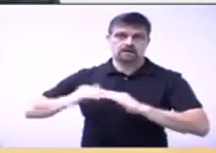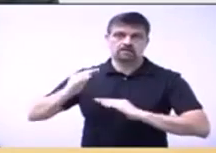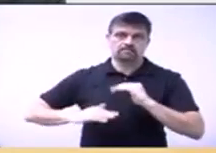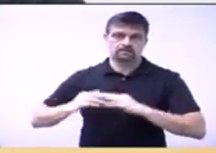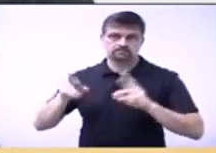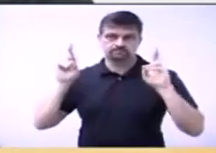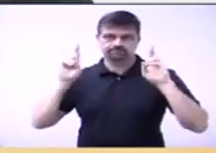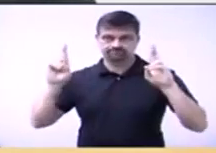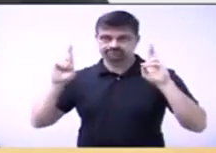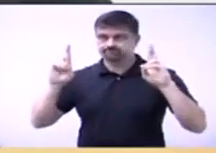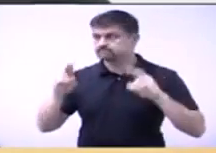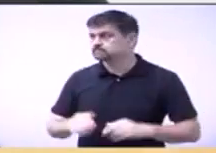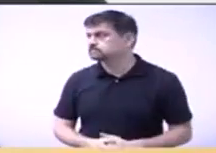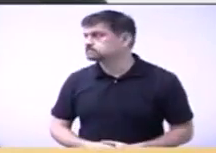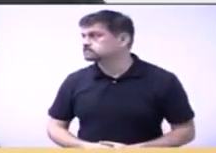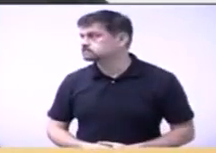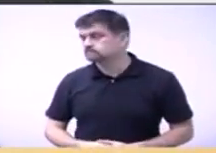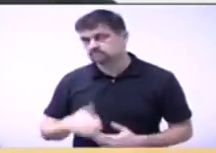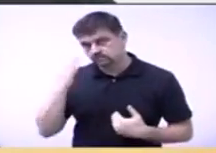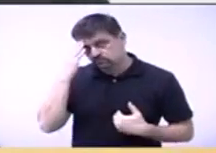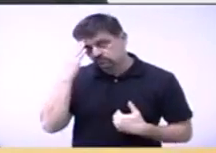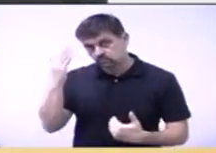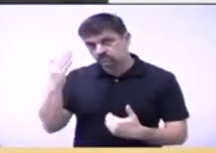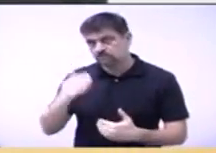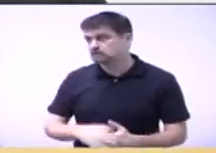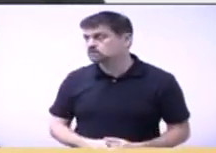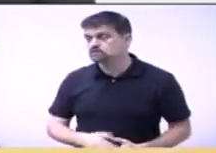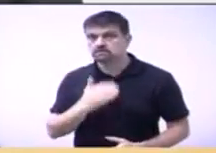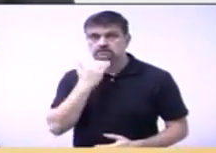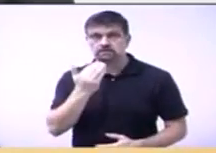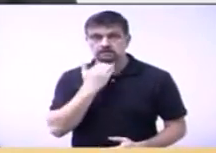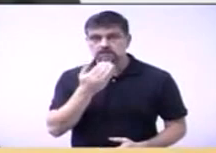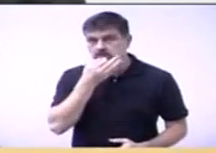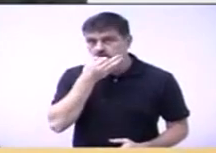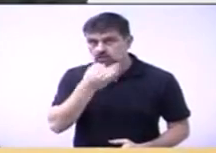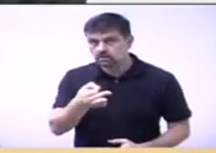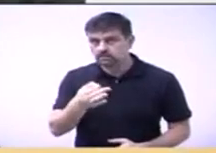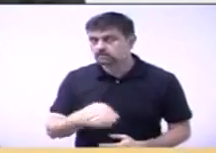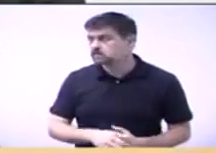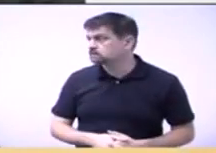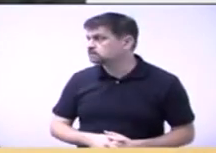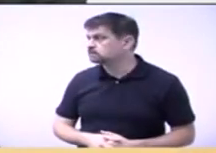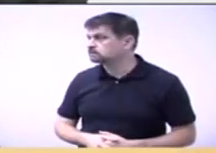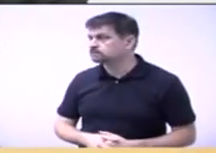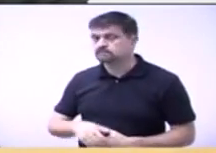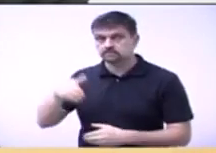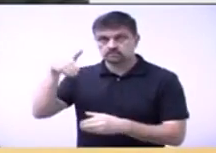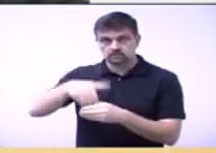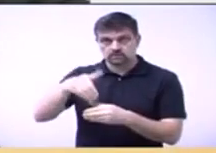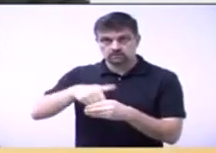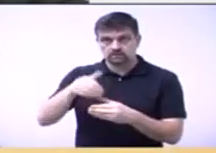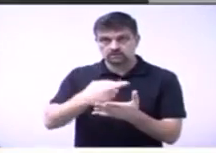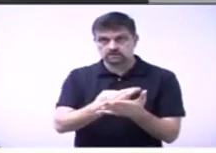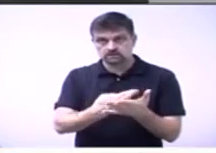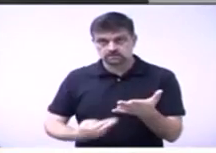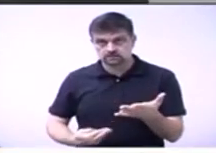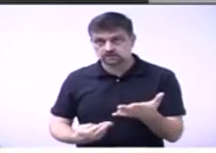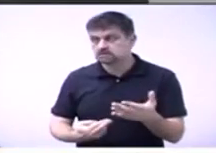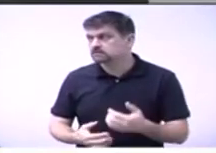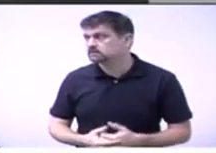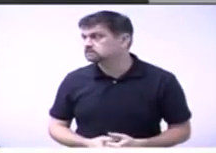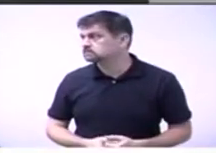logo, né, vereador? Então, tá bom, obrigado. Ninguém mais querendo fazer uso da palavra, os requerimentos estão em votação.